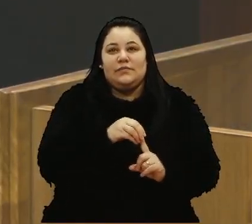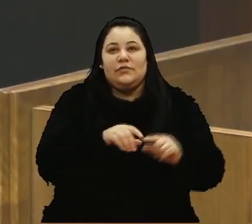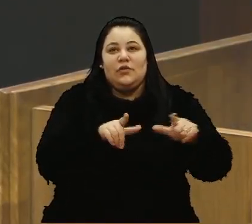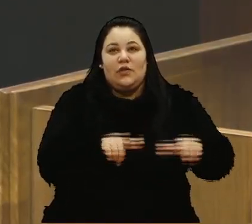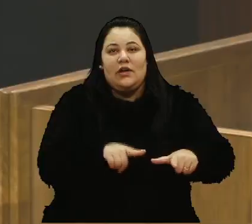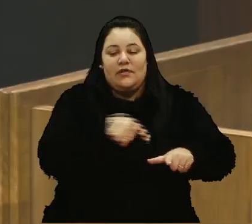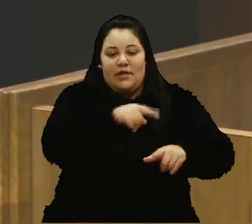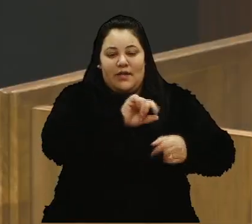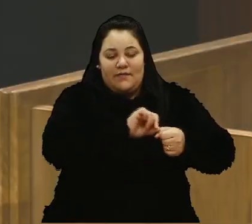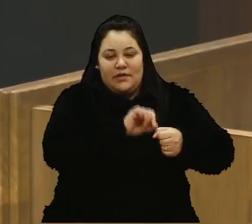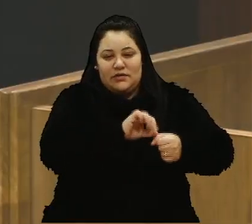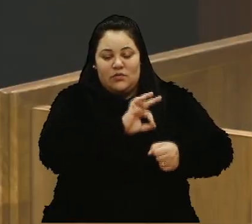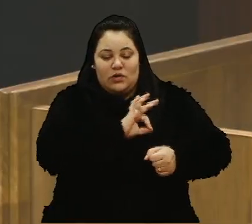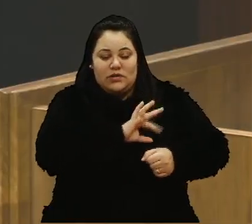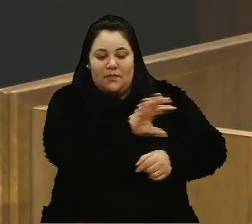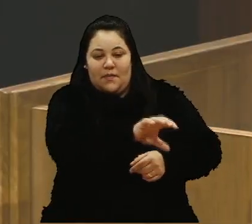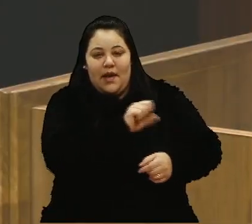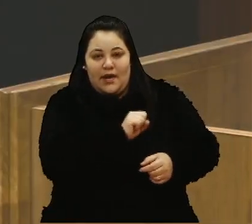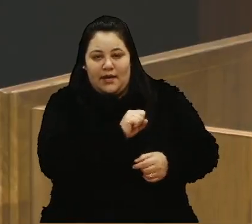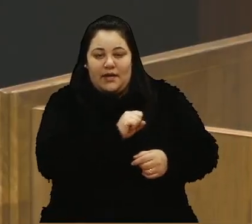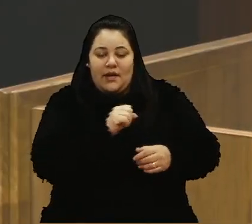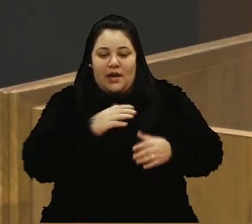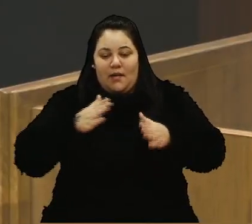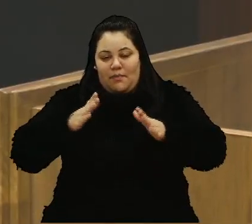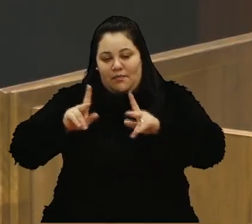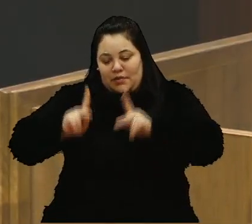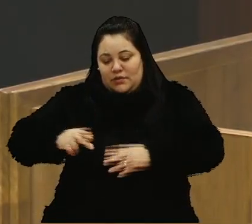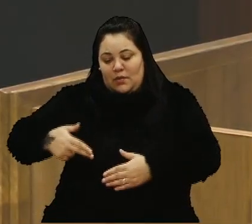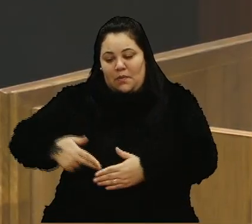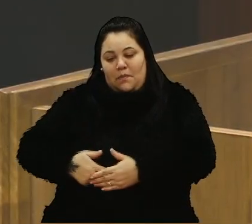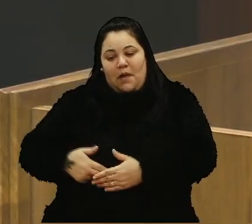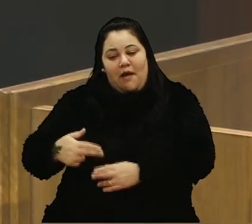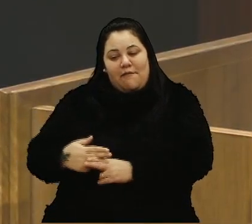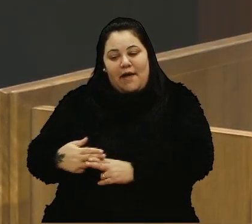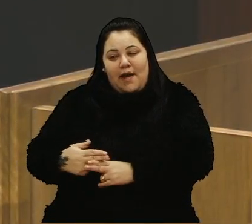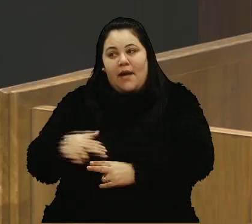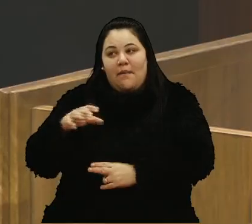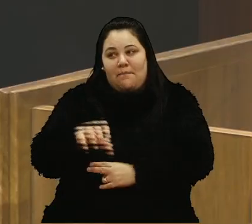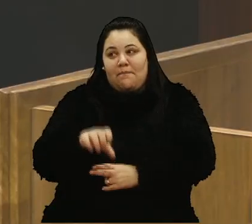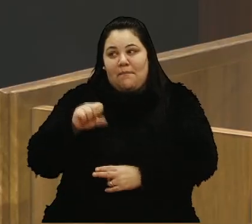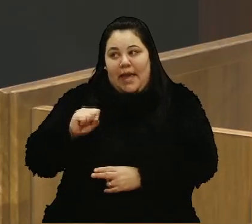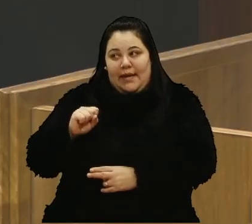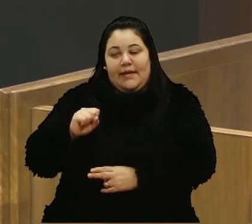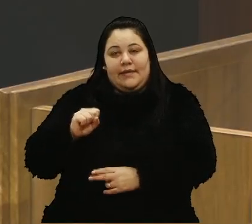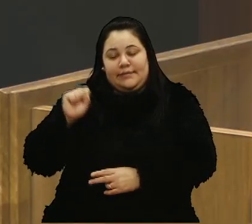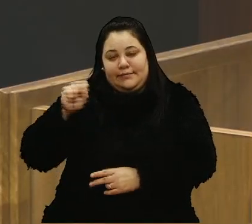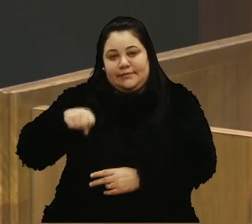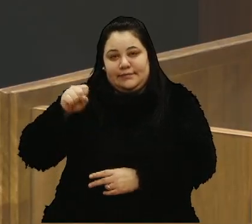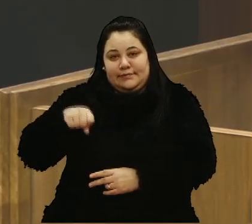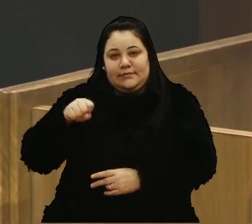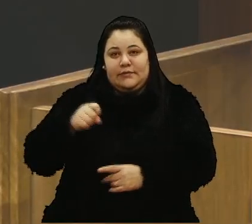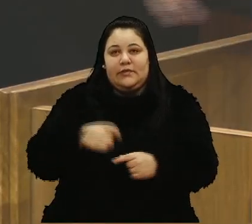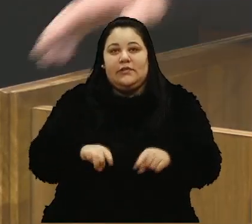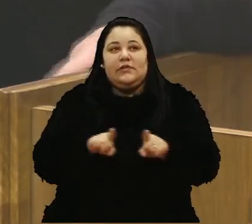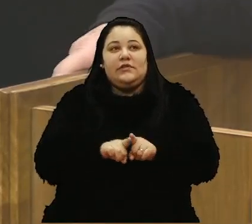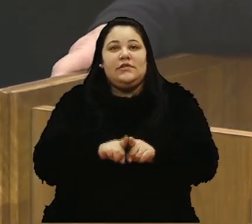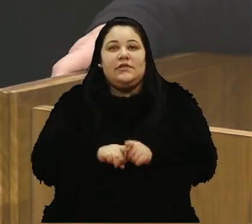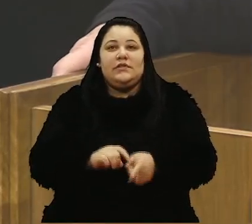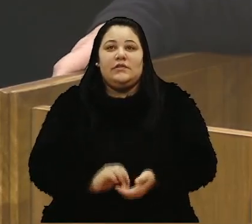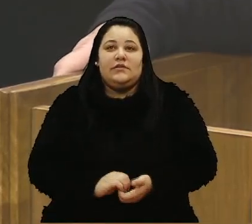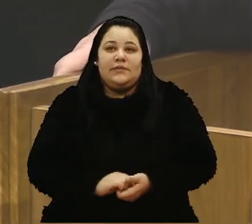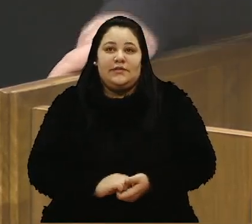lá, faz a abordagem, a pessoa está armada, recolhe faca. Né? Recolhe faca, recolhe pessoas que estão